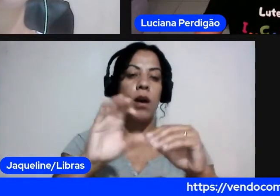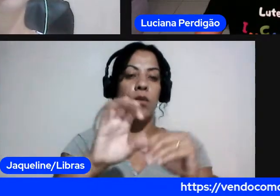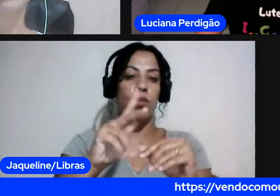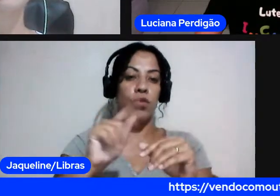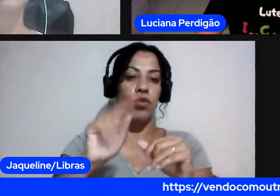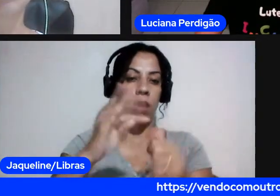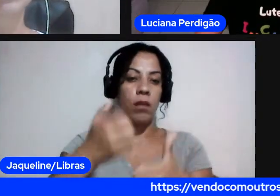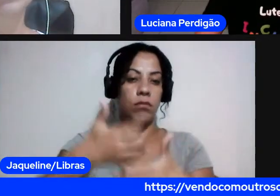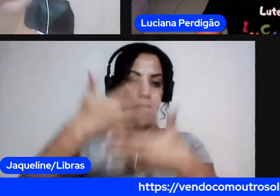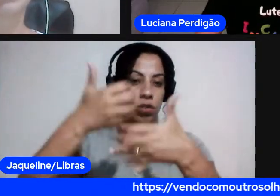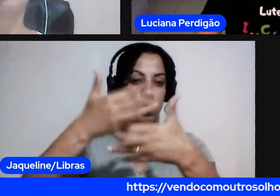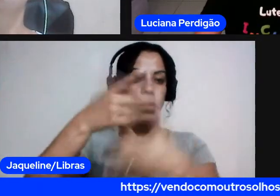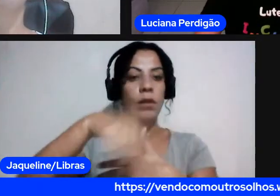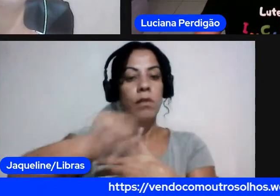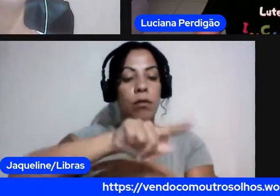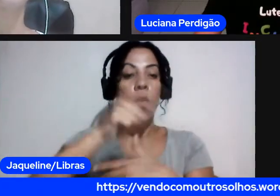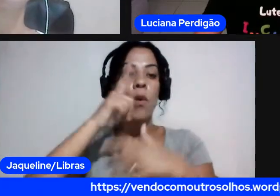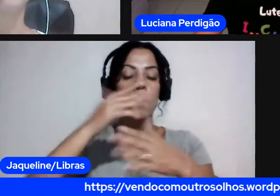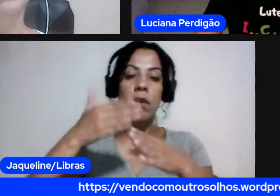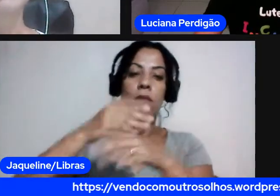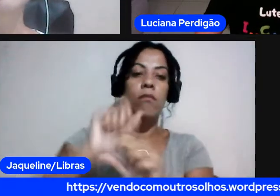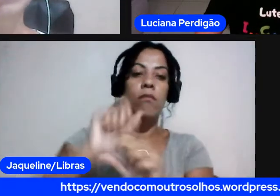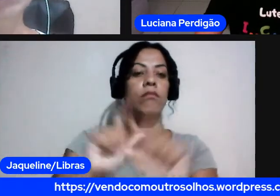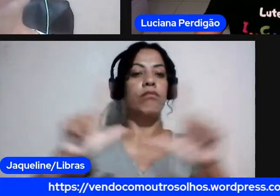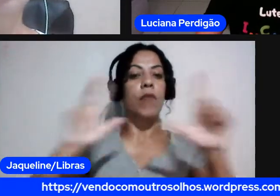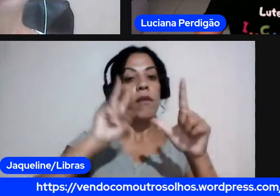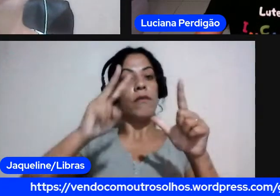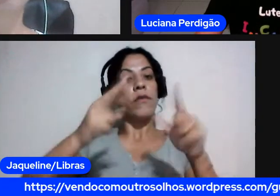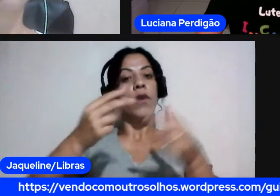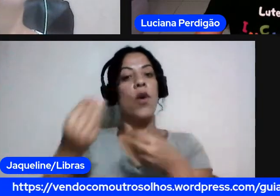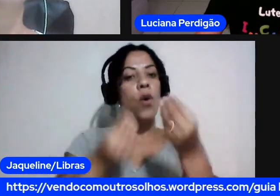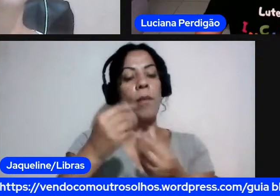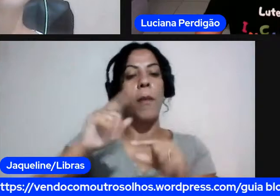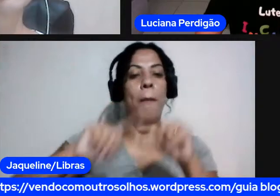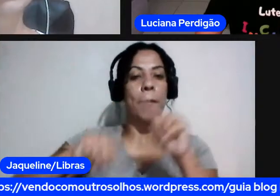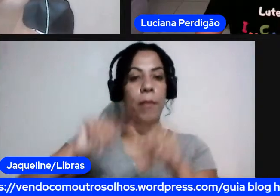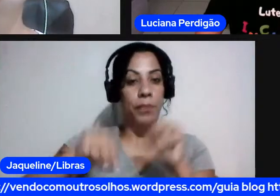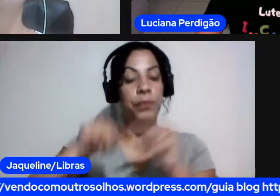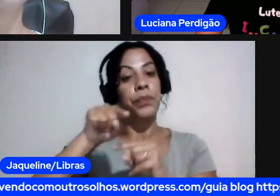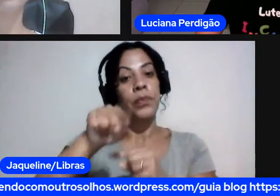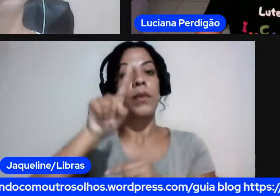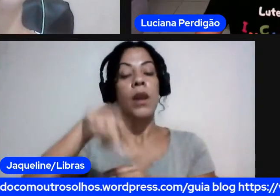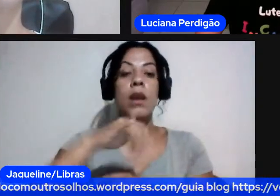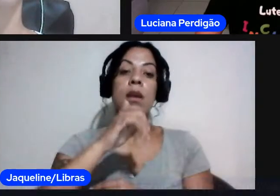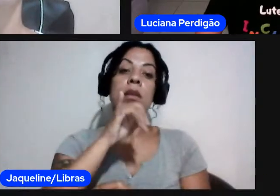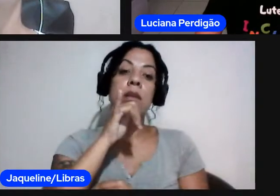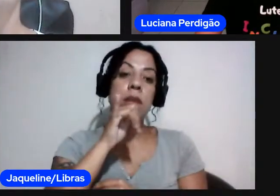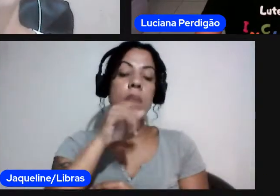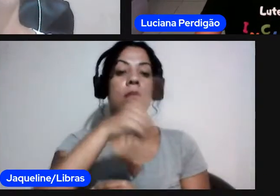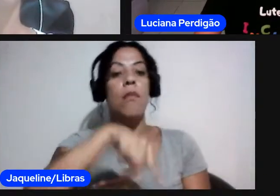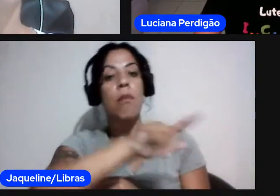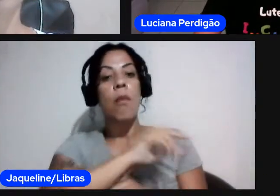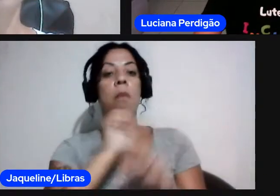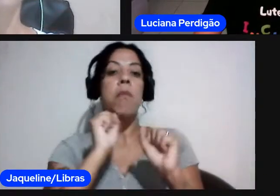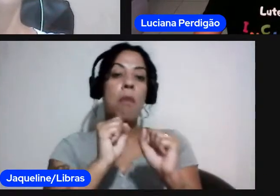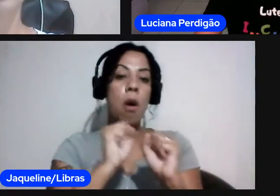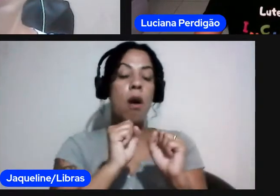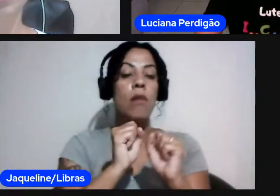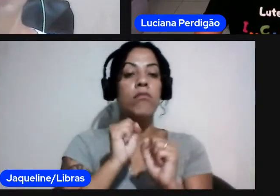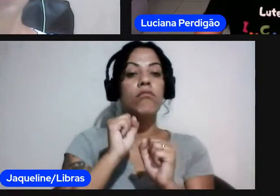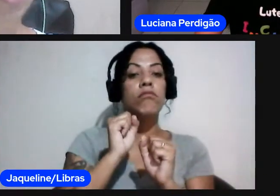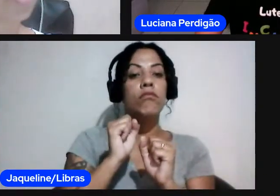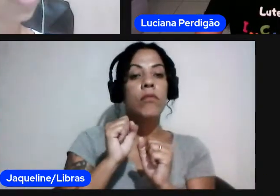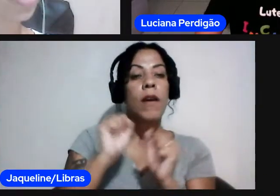acesso a esse material. E também há exemplos que podem ser seguidos durante o desenvolvimento